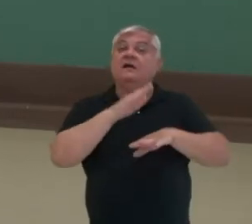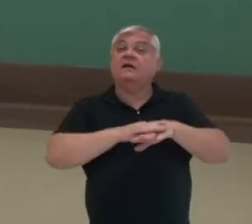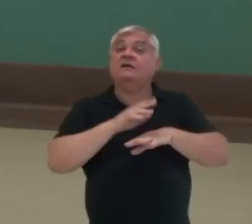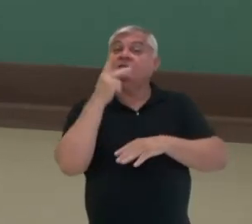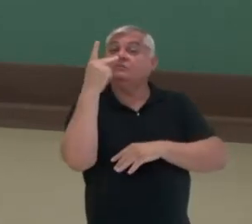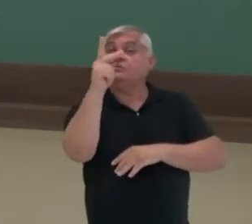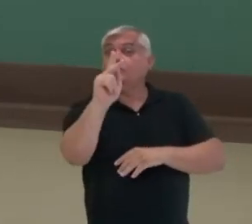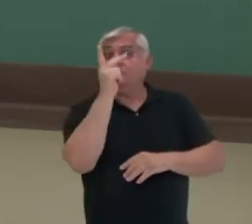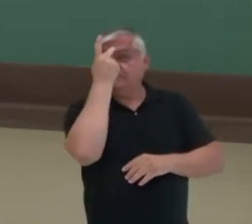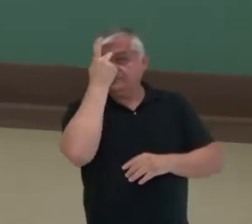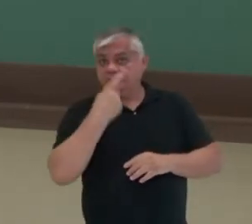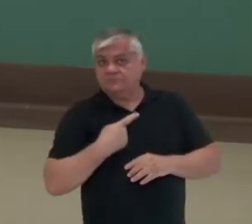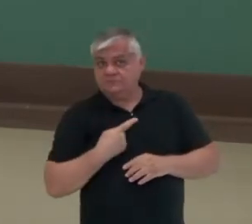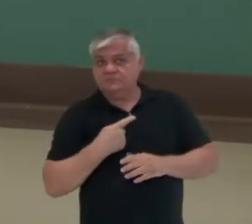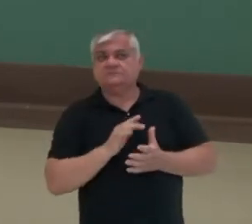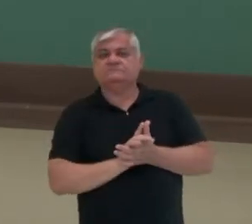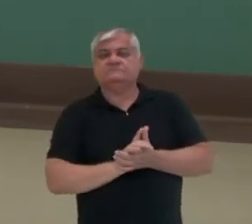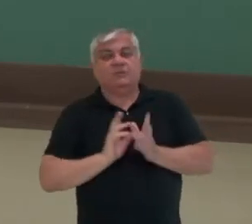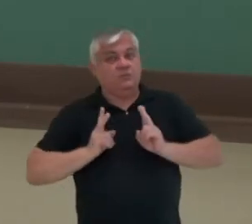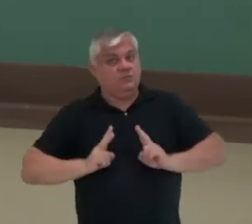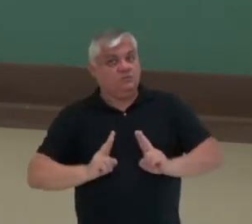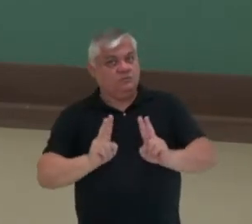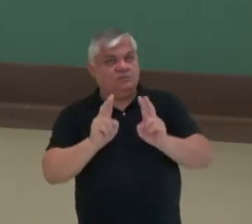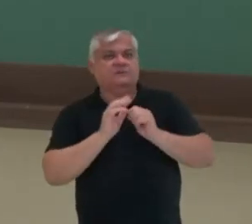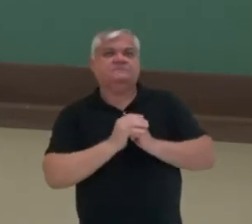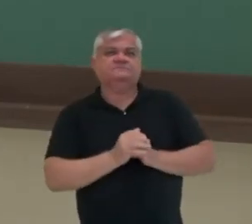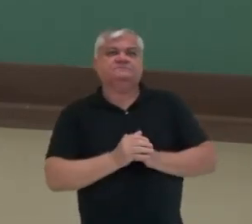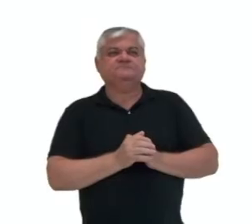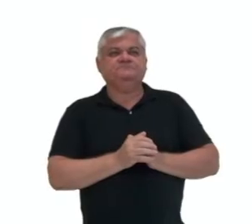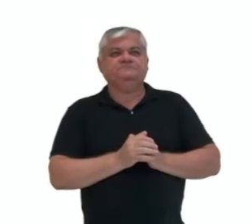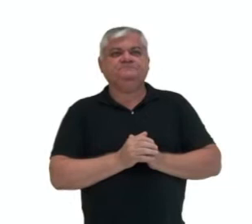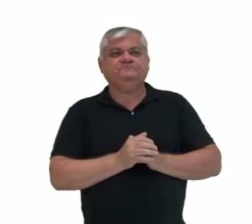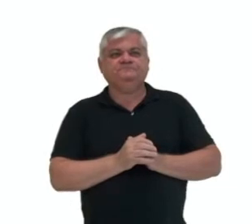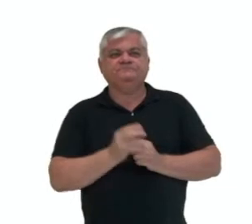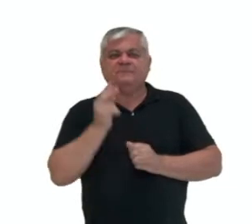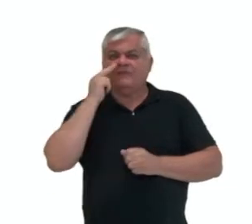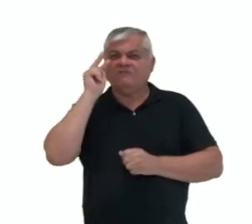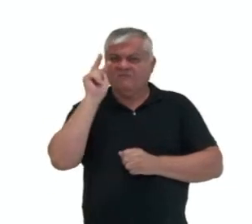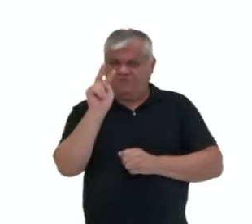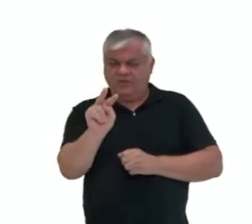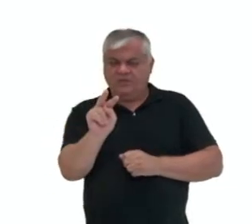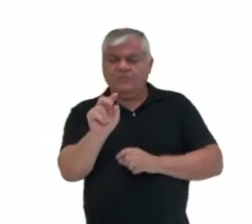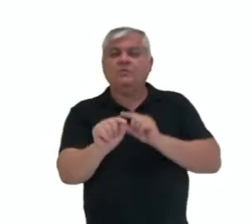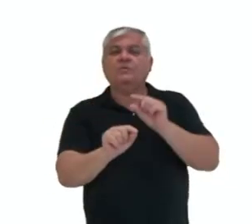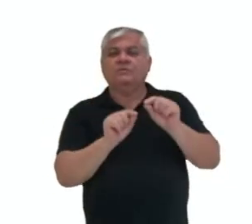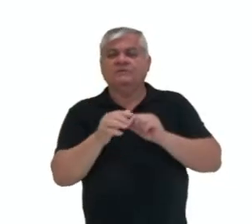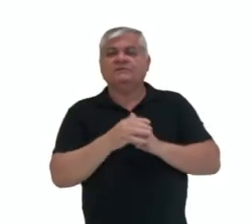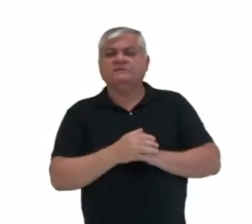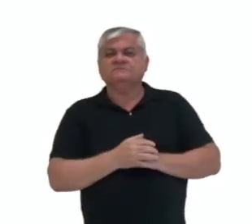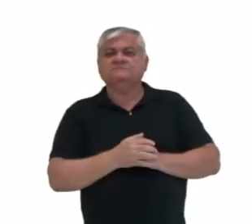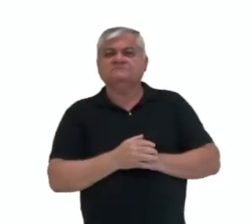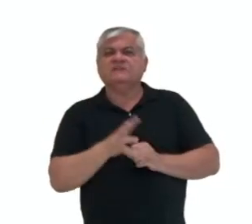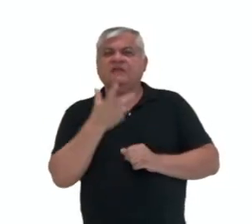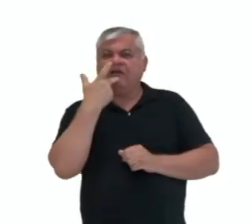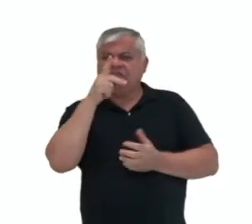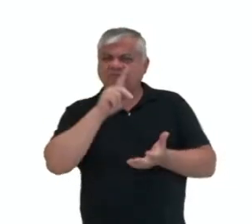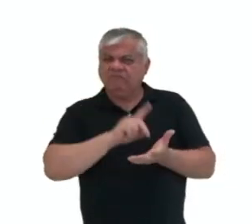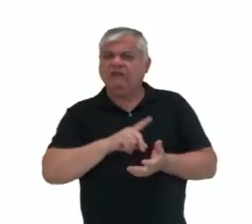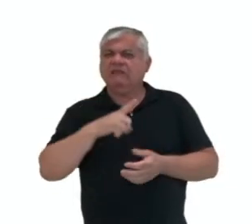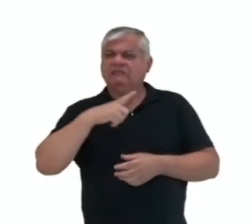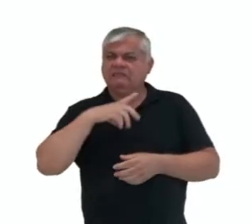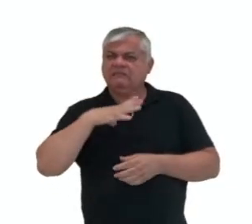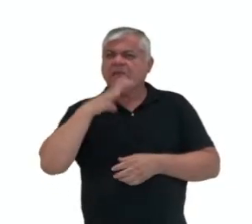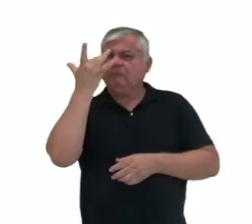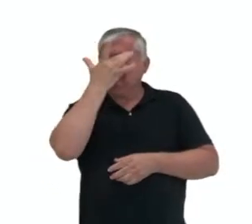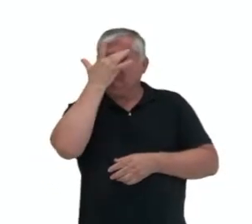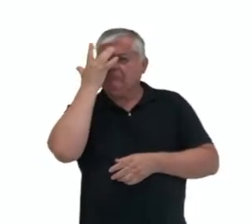resposta. Continuando, poderíamos dizer assim, vemos que ao afirmar como ainda tanta gente repetindo a